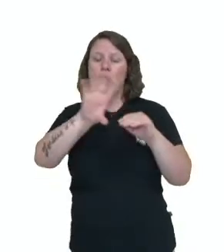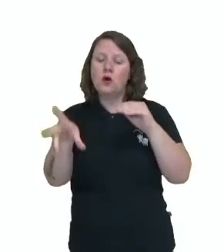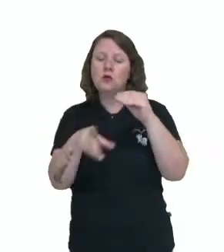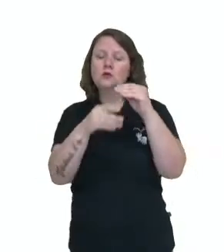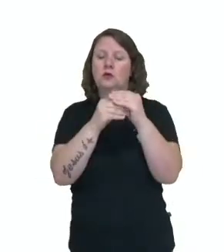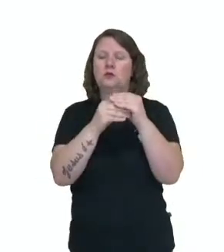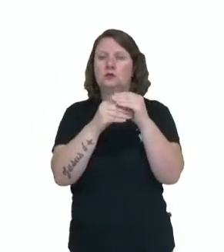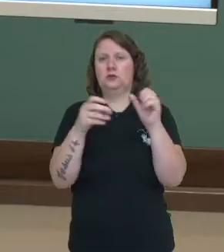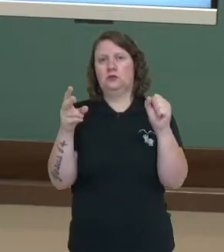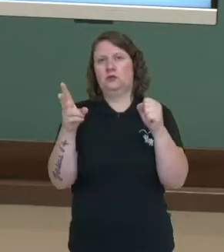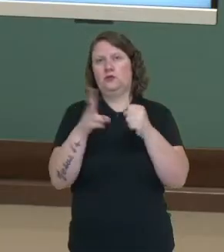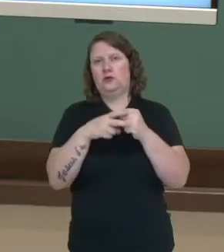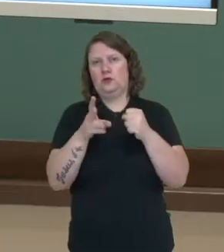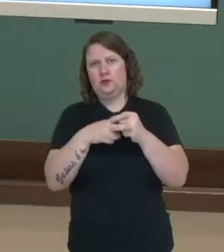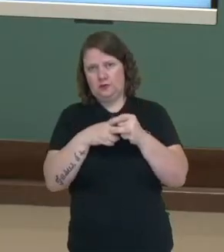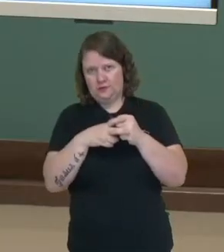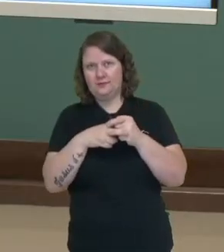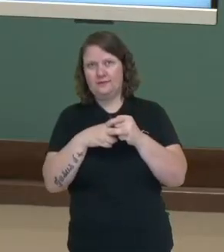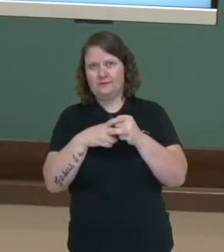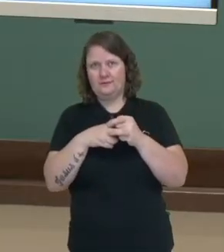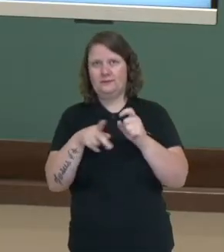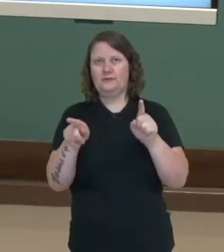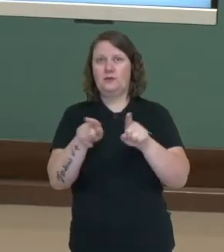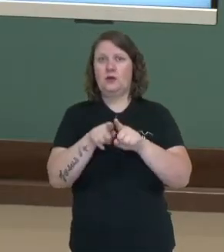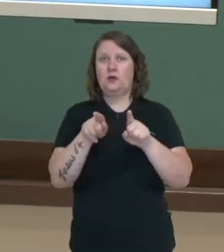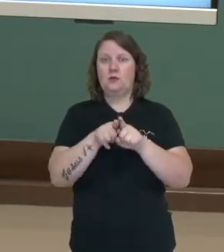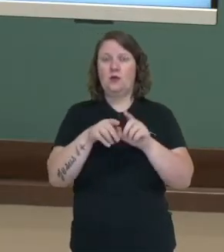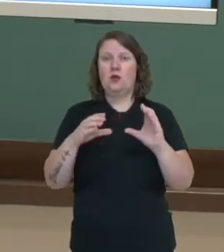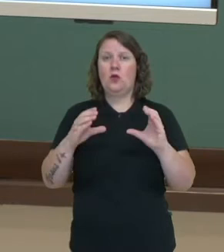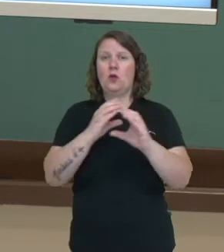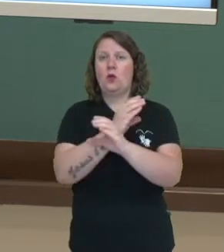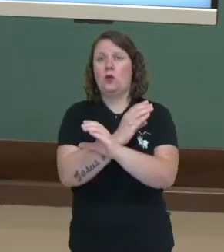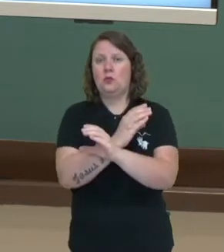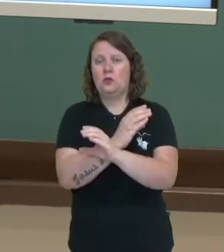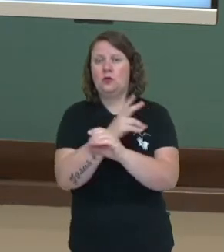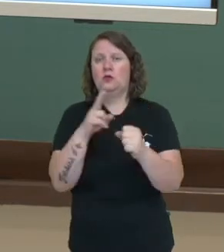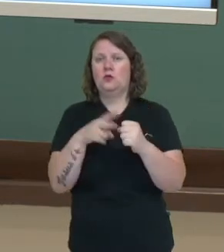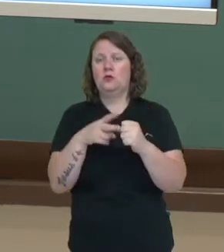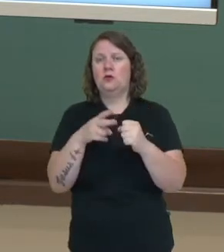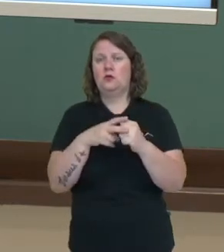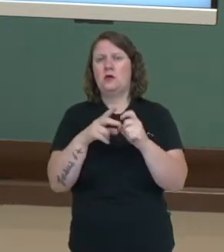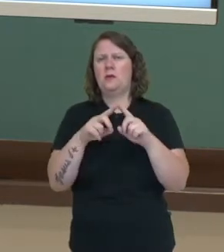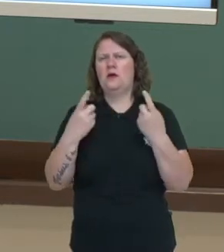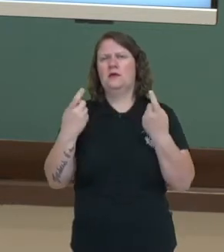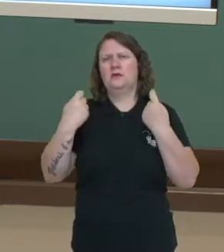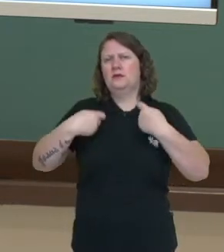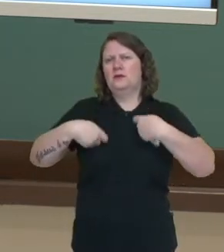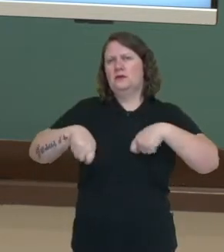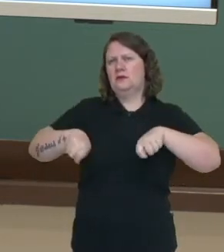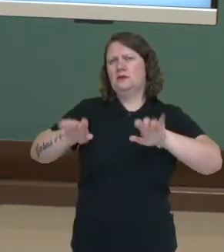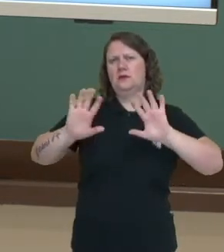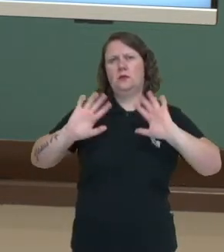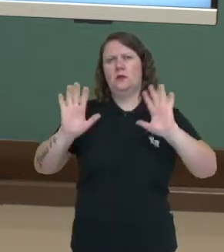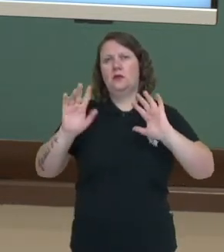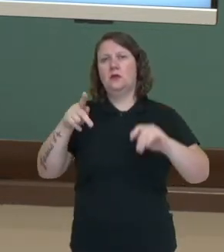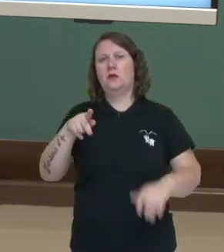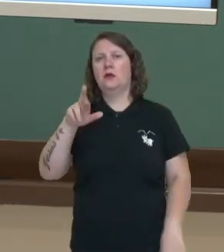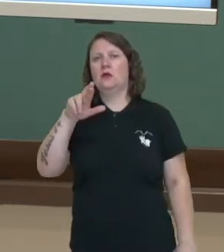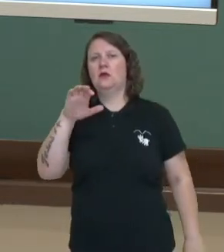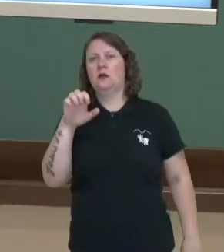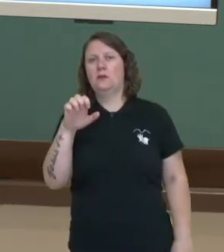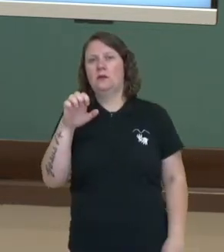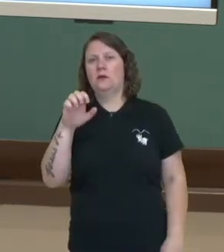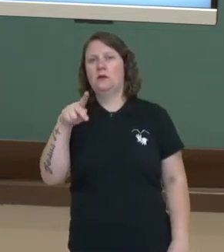ele faz essa complementação, ele completa o verbo sem a necessidade de uma preposição.